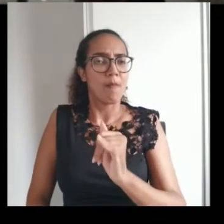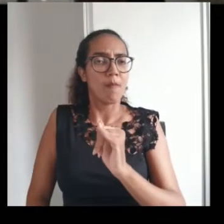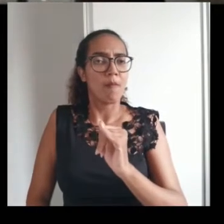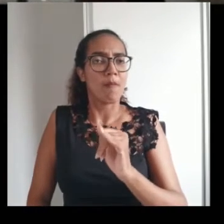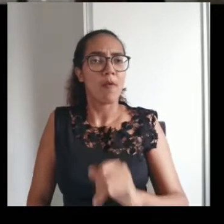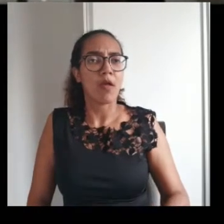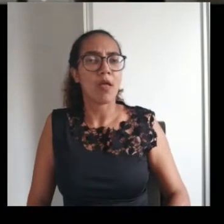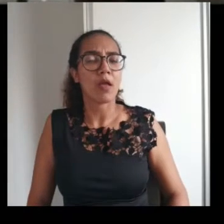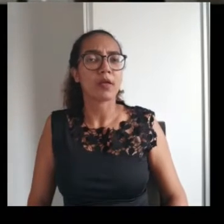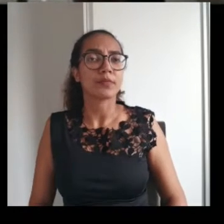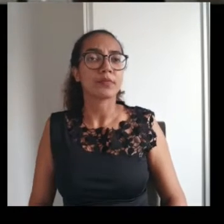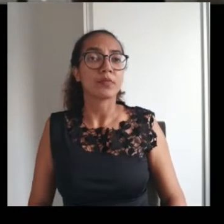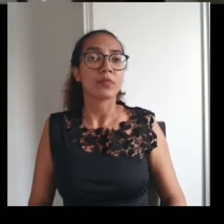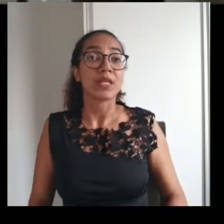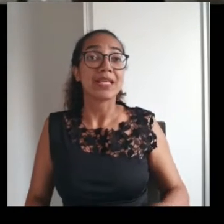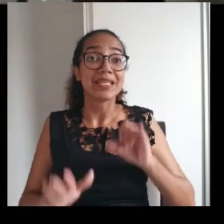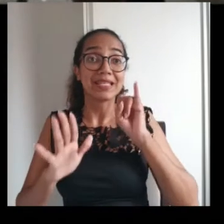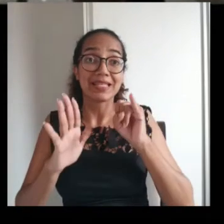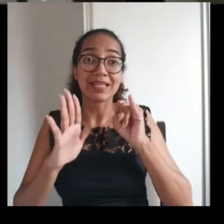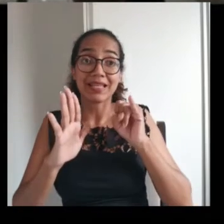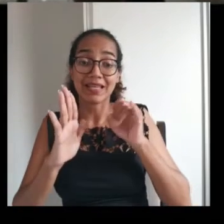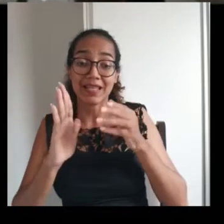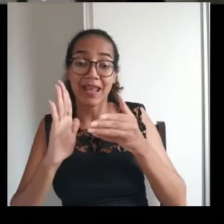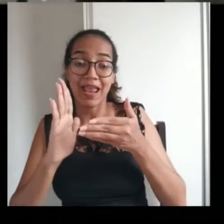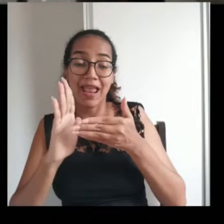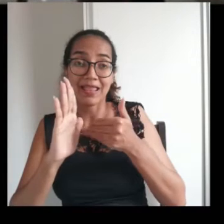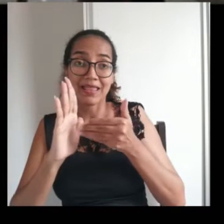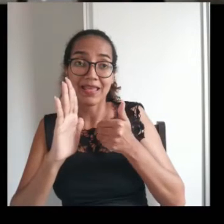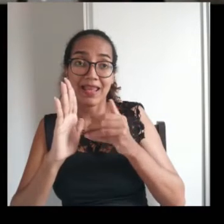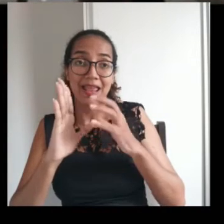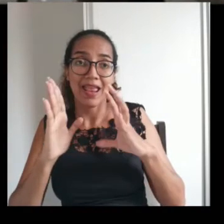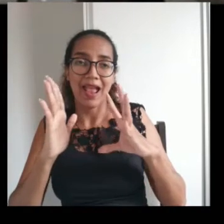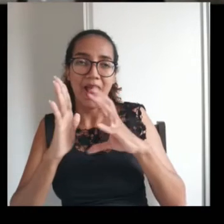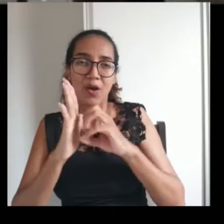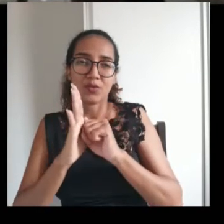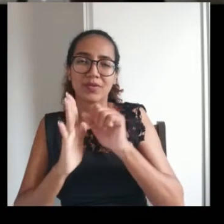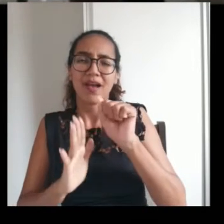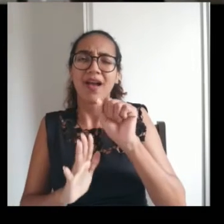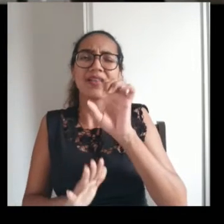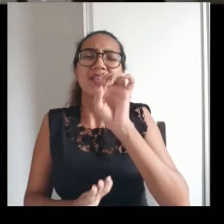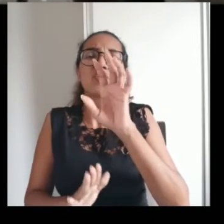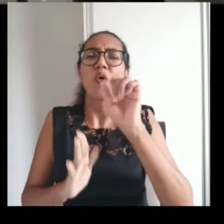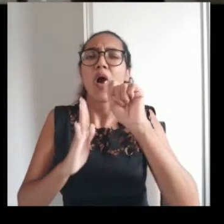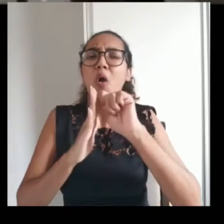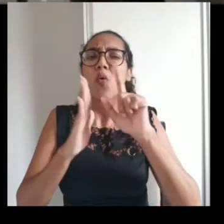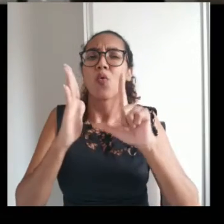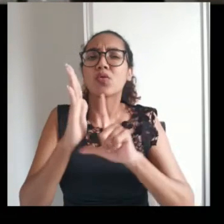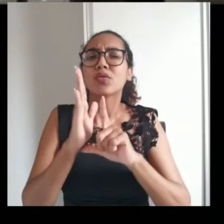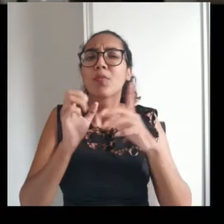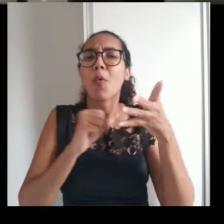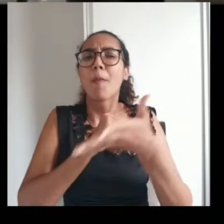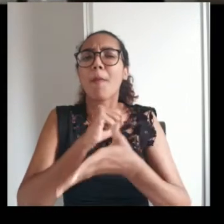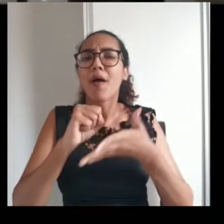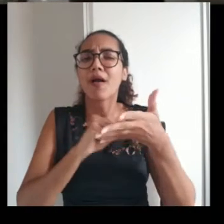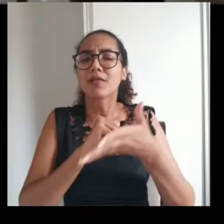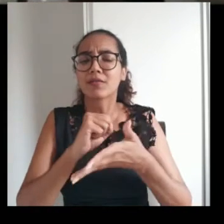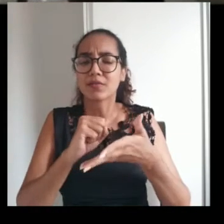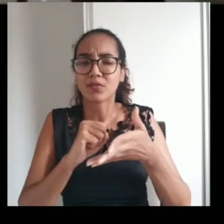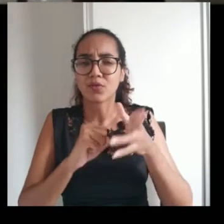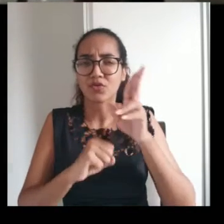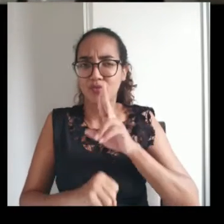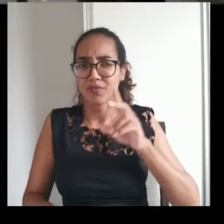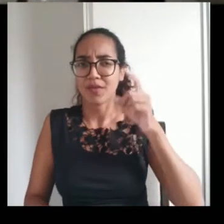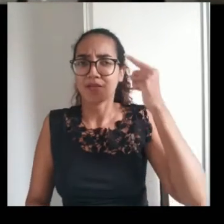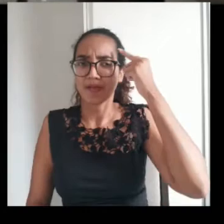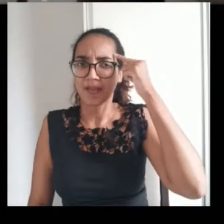A, né? Pensando lá naquela implementação, né? Isso aqui é só uma questão de algoritmo básico lá do Java, e não do Java, né? Mas dessa lógica que